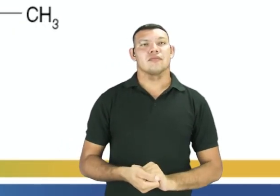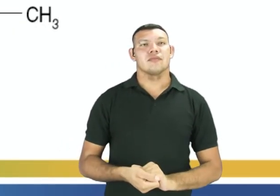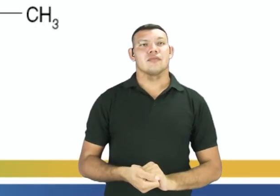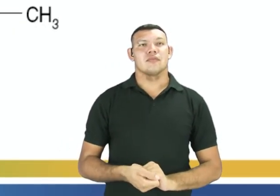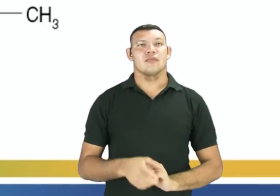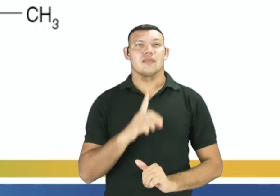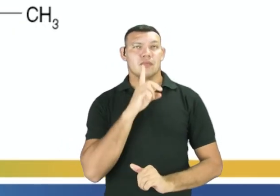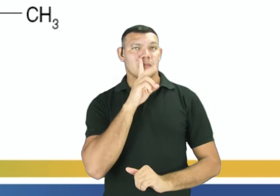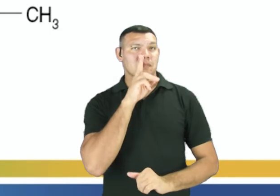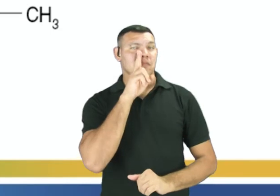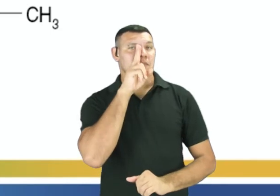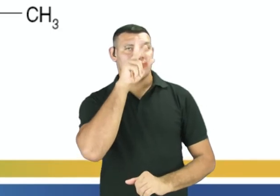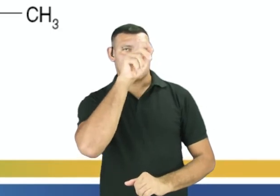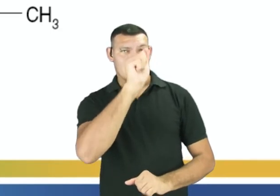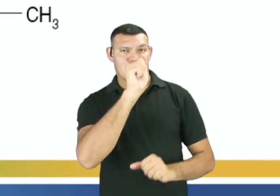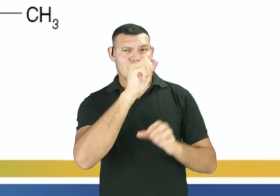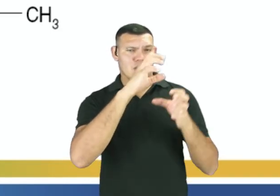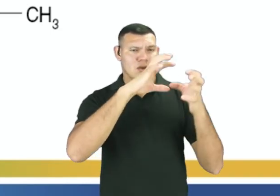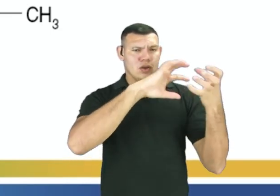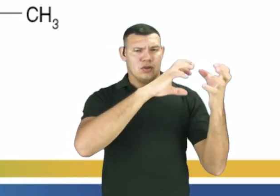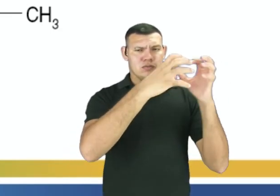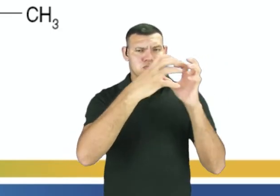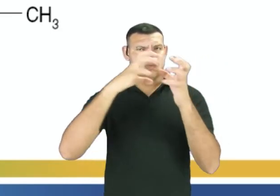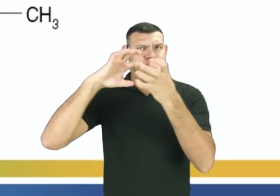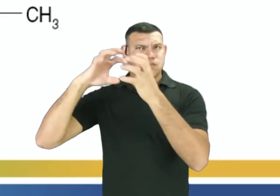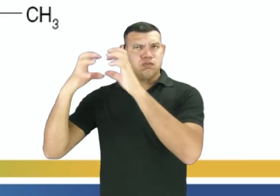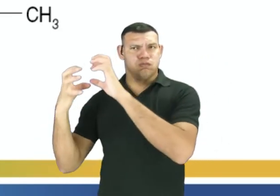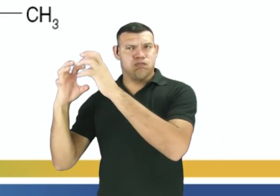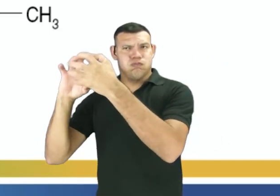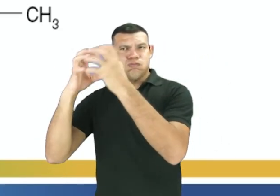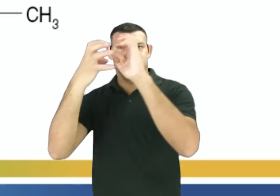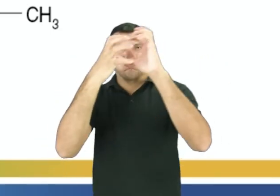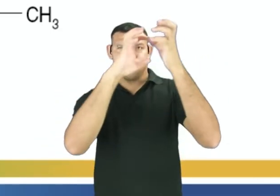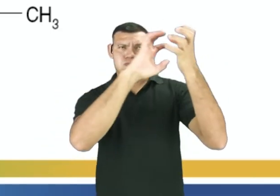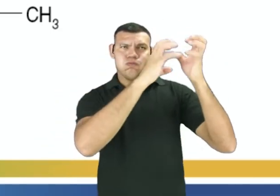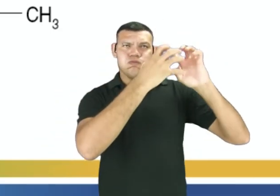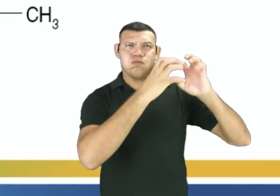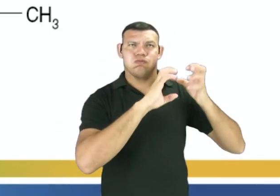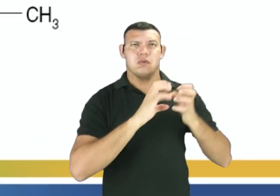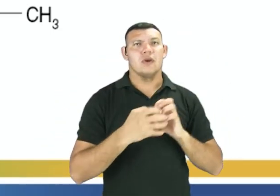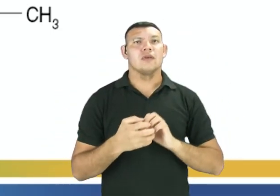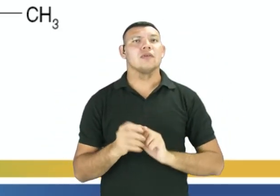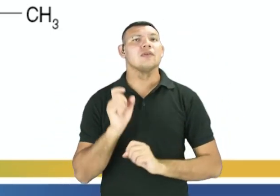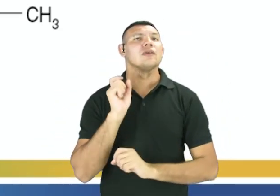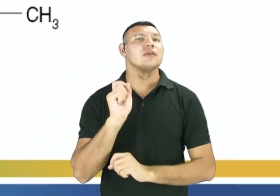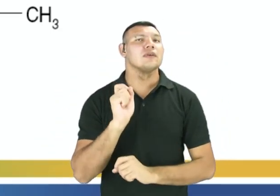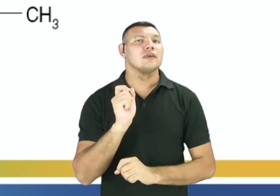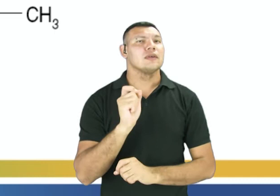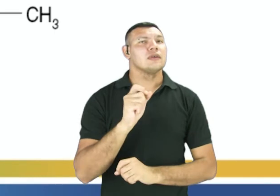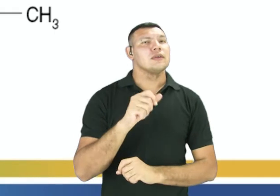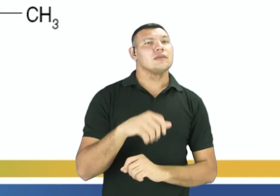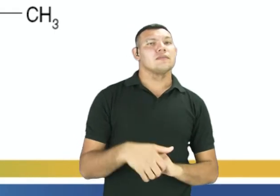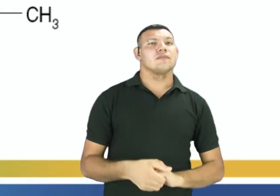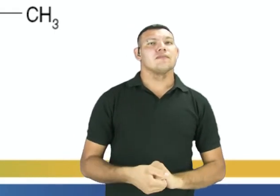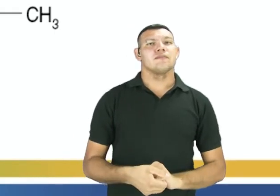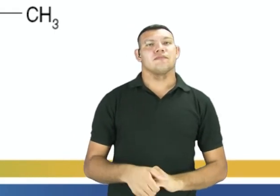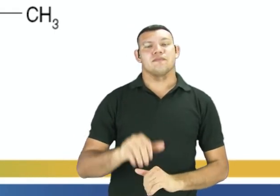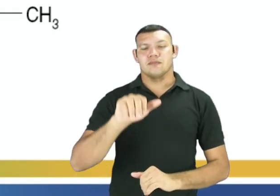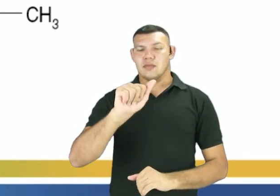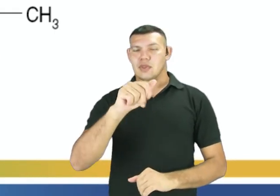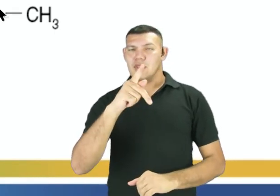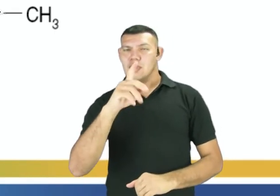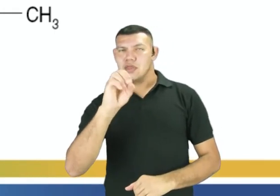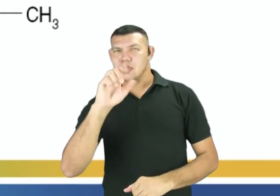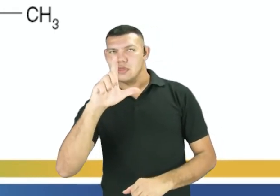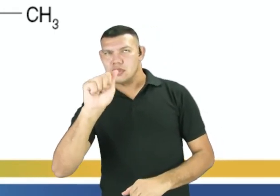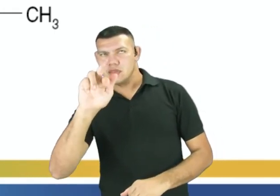forças intermoleculares, pessoal, as forças de dipolo induzido, então aqui são cadeias apolar, elas